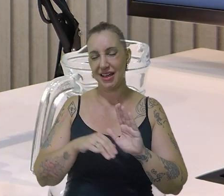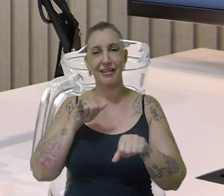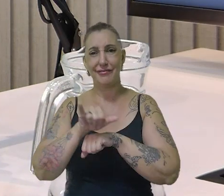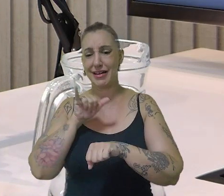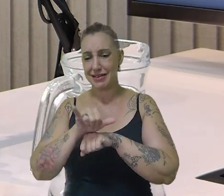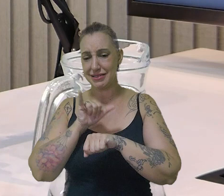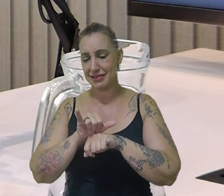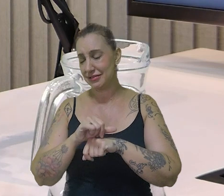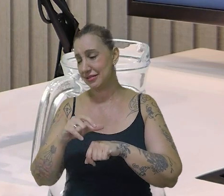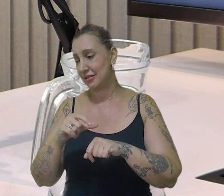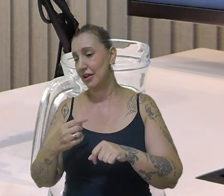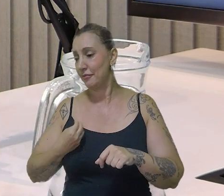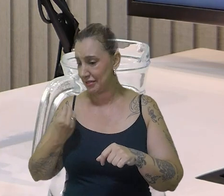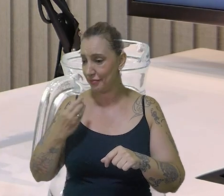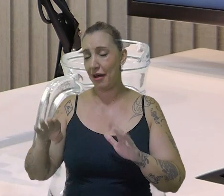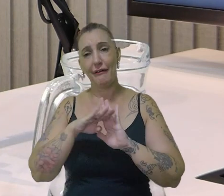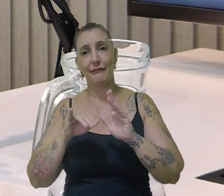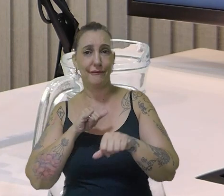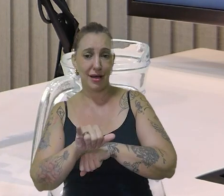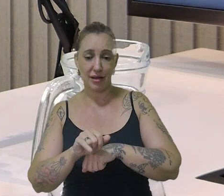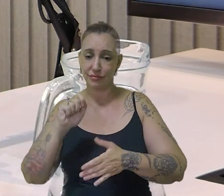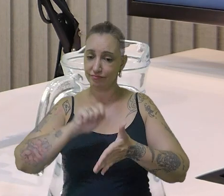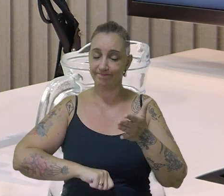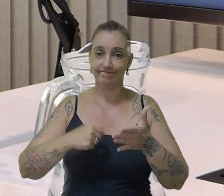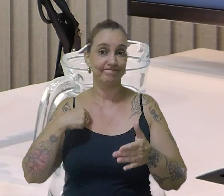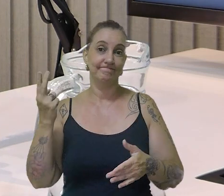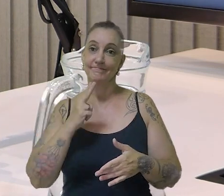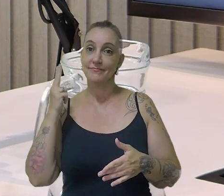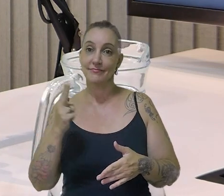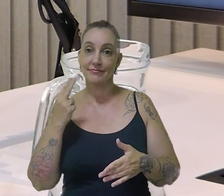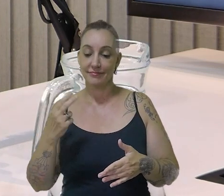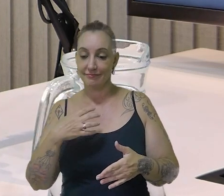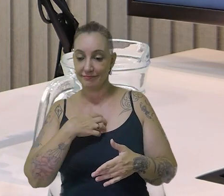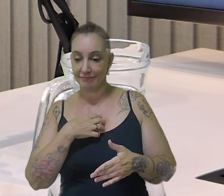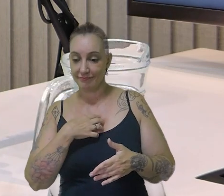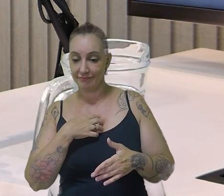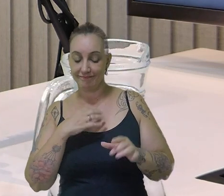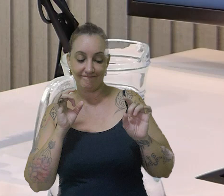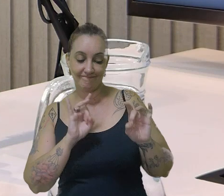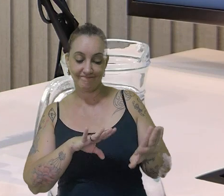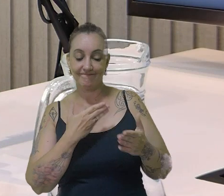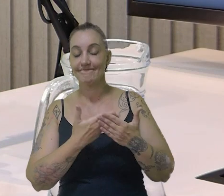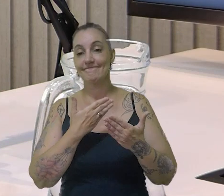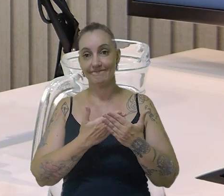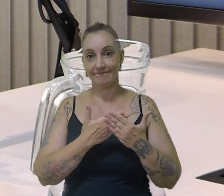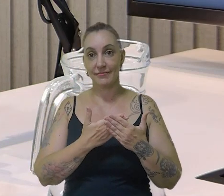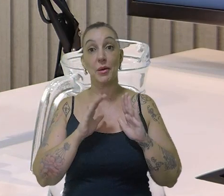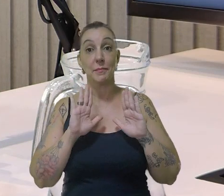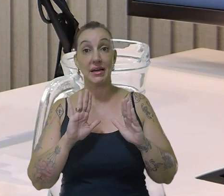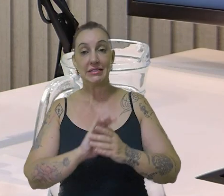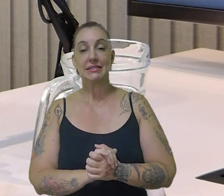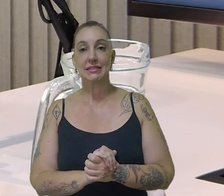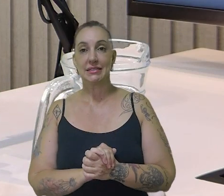monte de falta eu tava lá mas eu tinha falta aí não sei o que lá tipo aí para mim não deu certo eu tive que que sair da escola tá